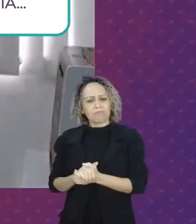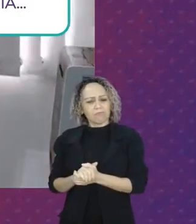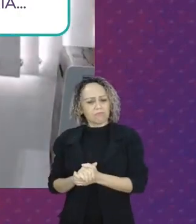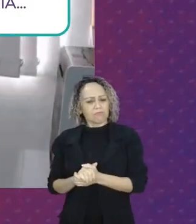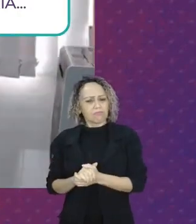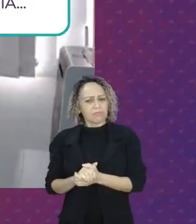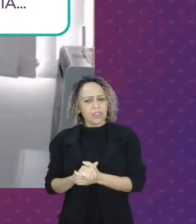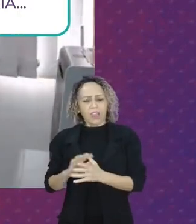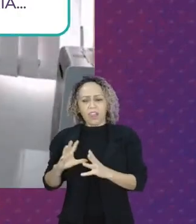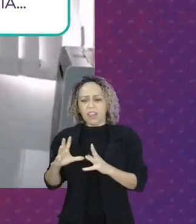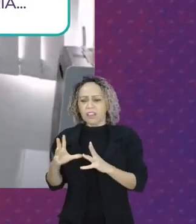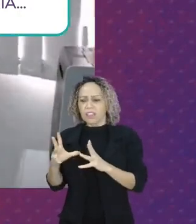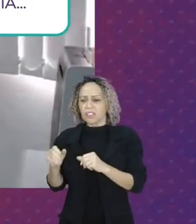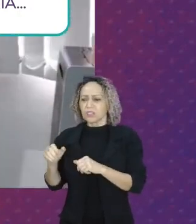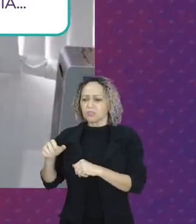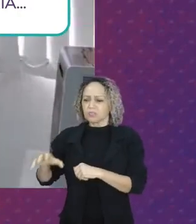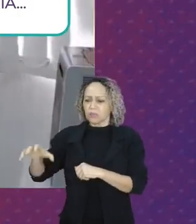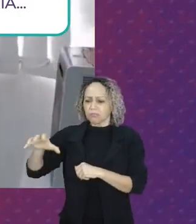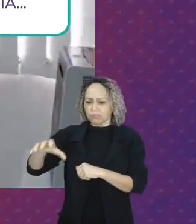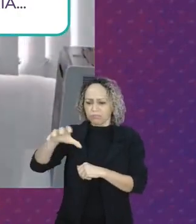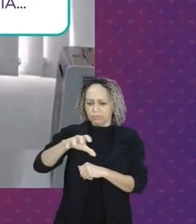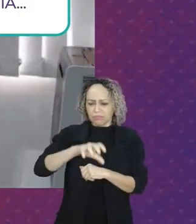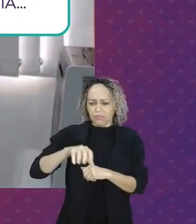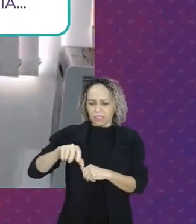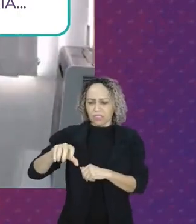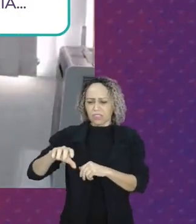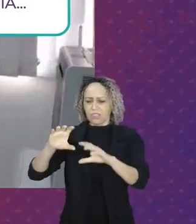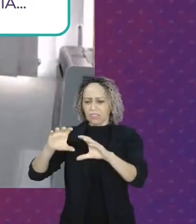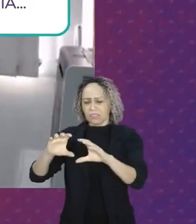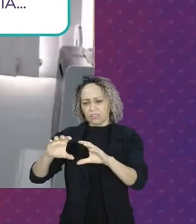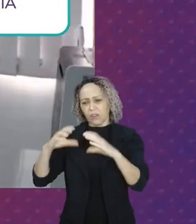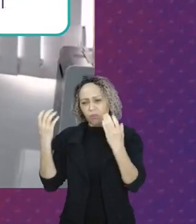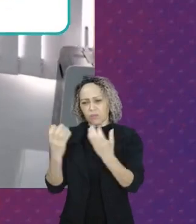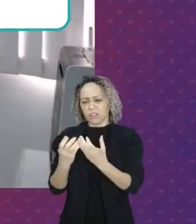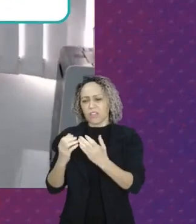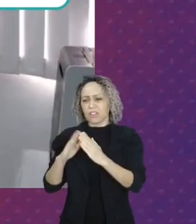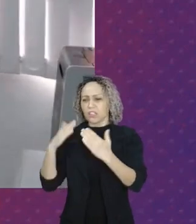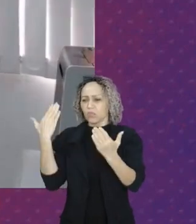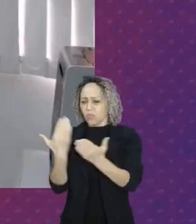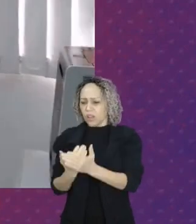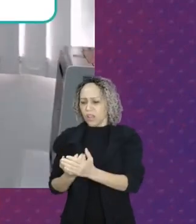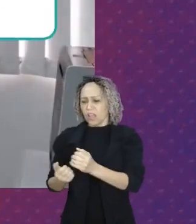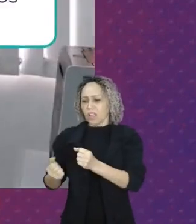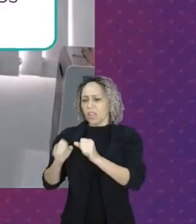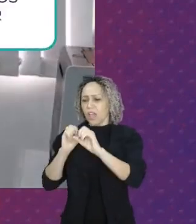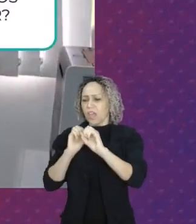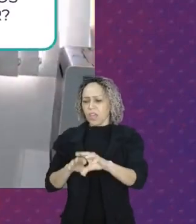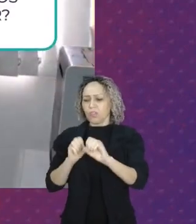em todos os segmentos da comunidade escolar da educação básica,